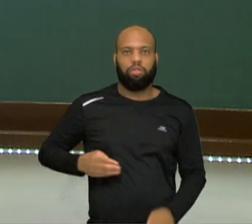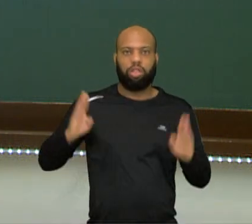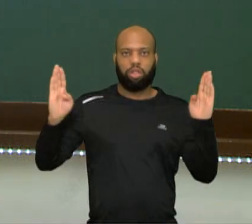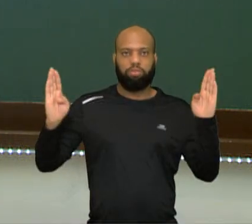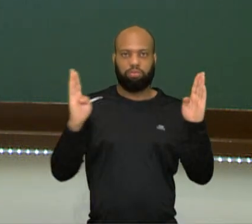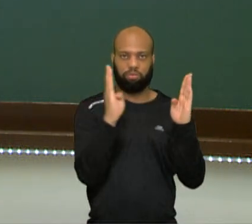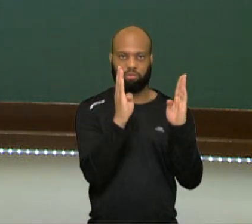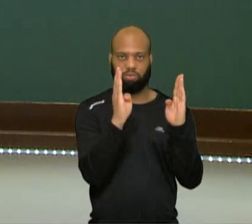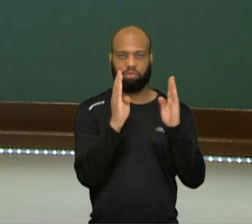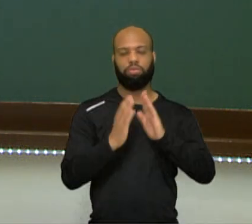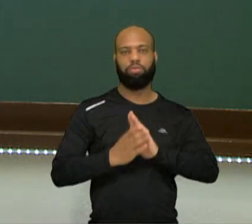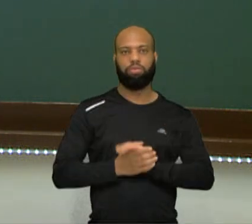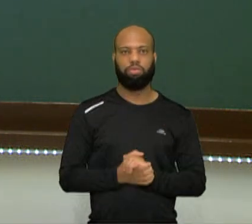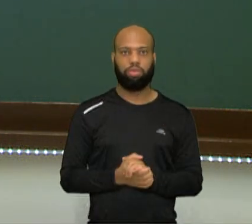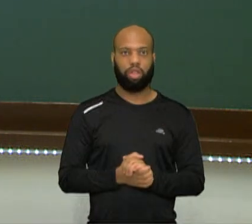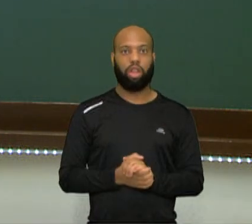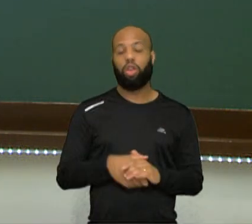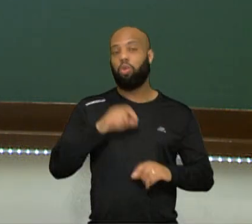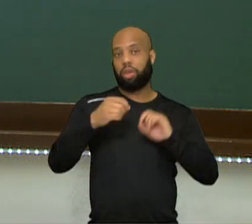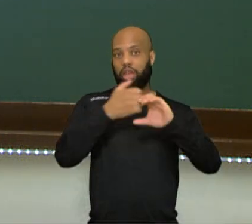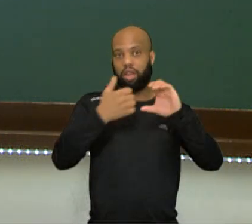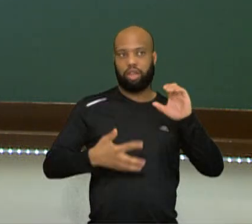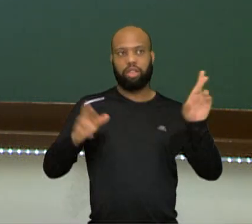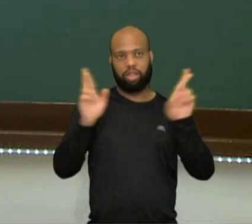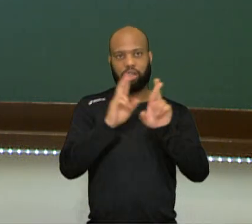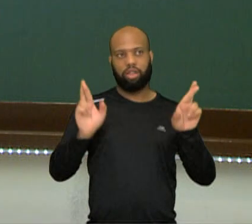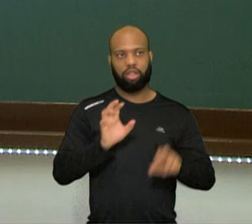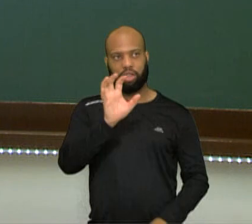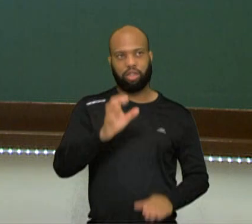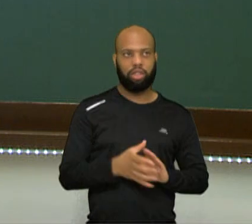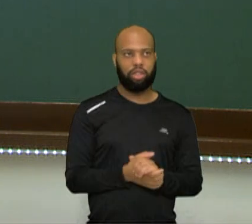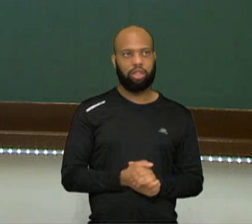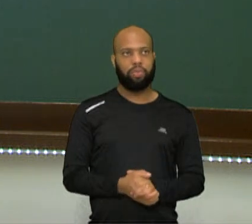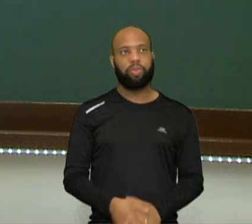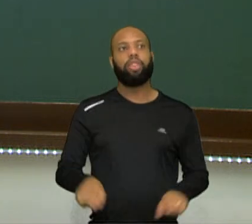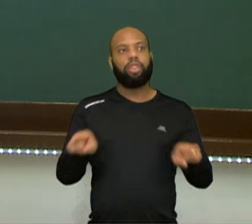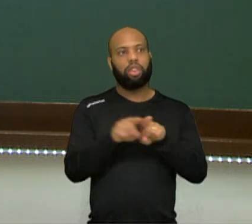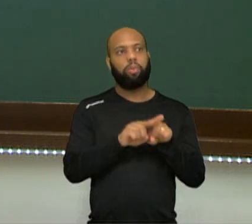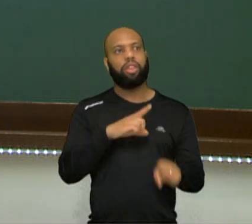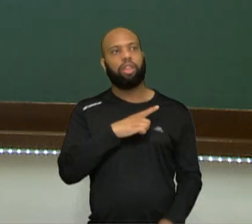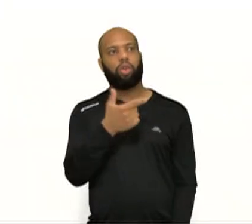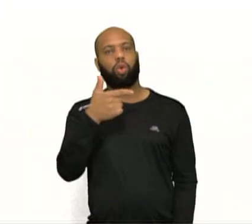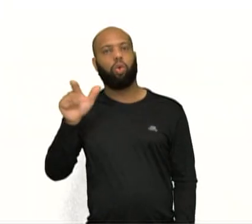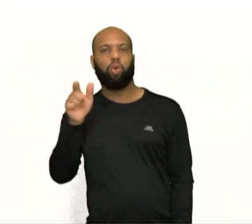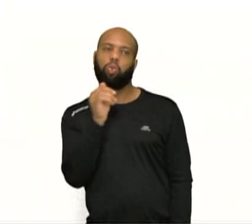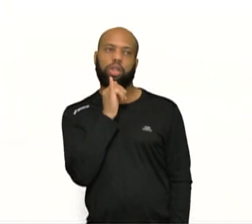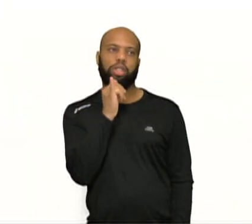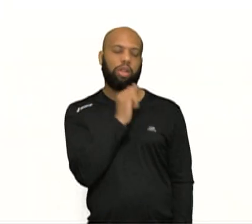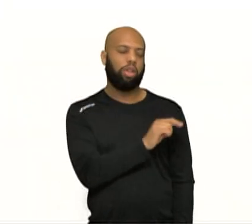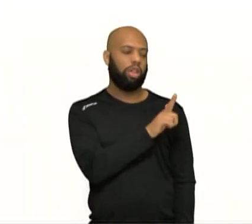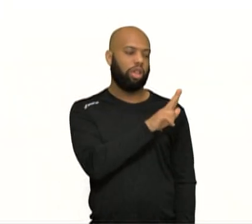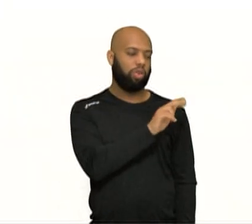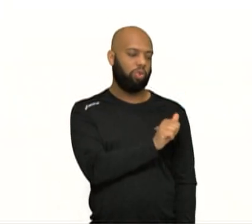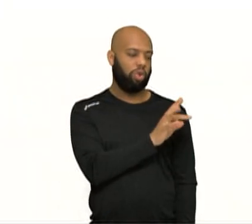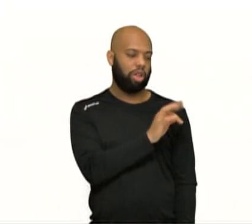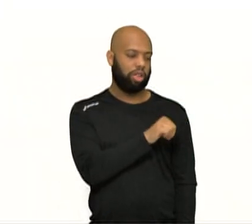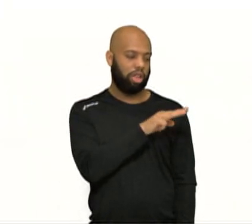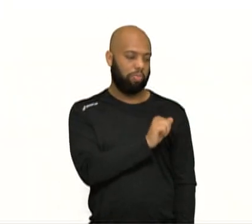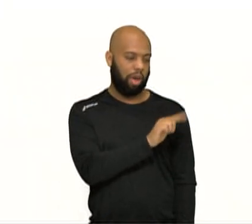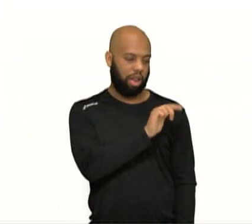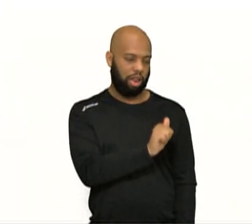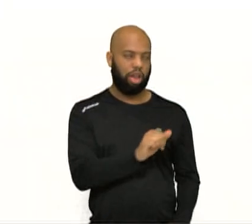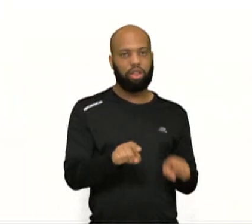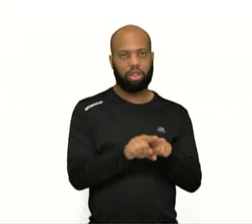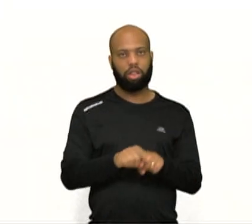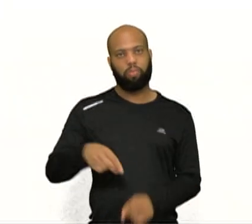ali de relacionar esses termos, né? E aqui nós vamos ter outro exemplo que é da Guatemala e do Canadá,